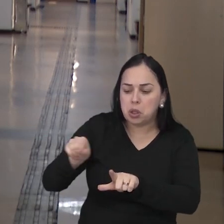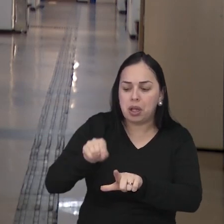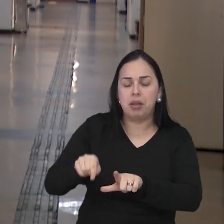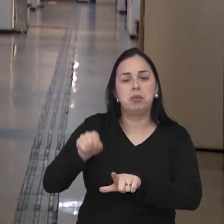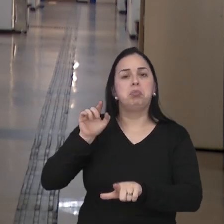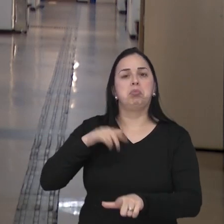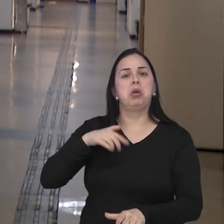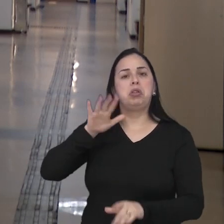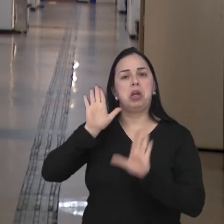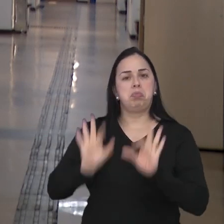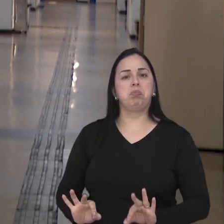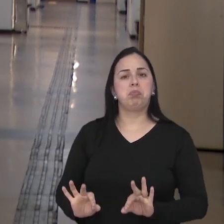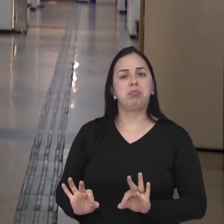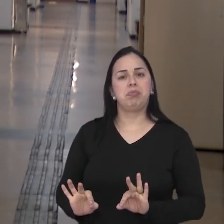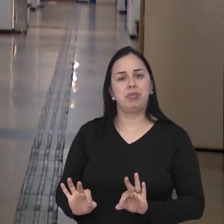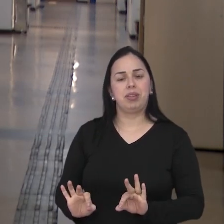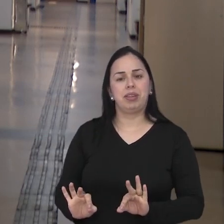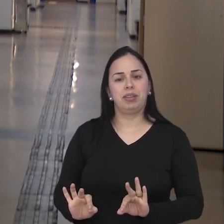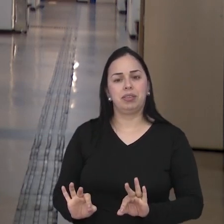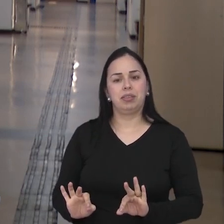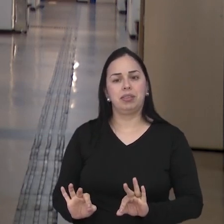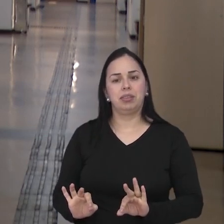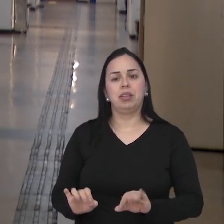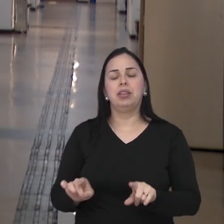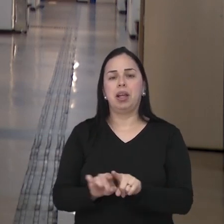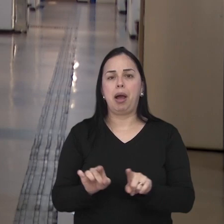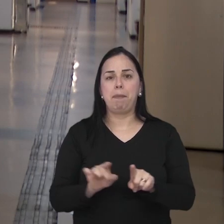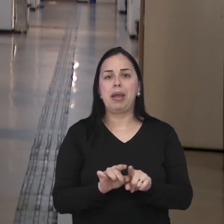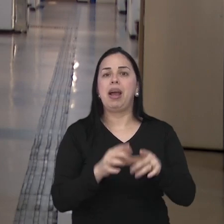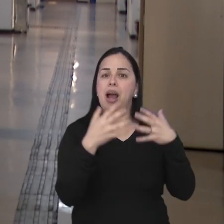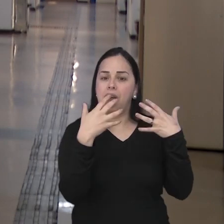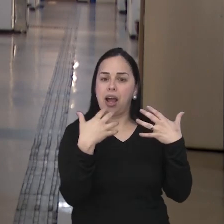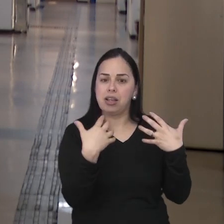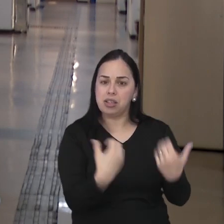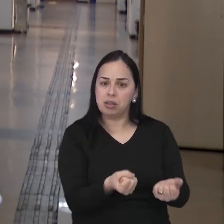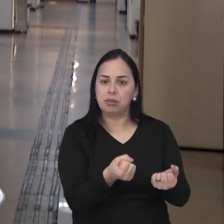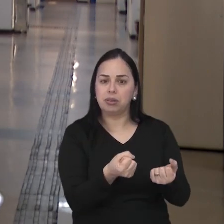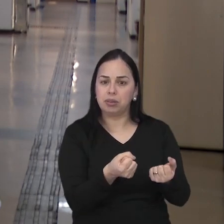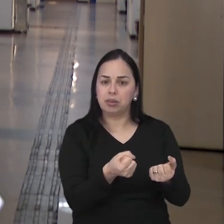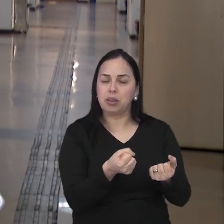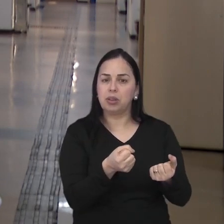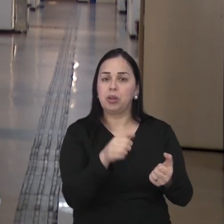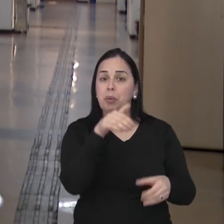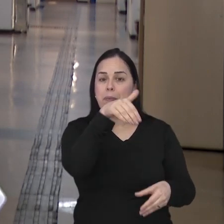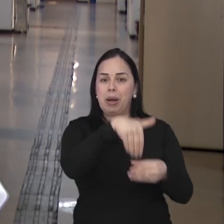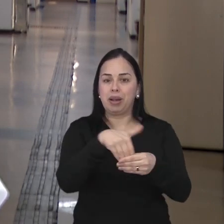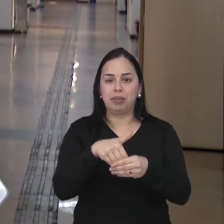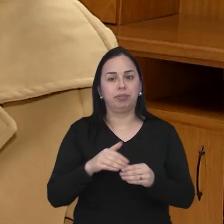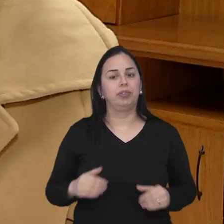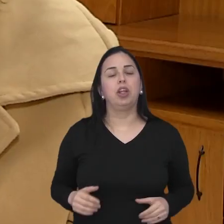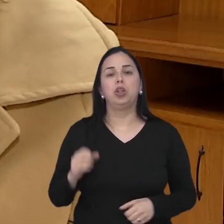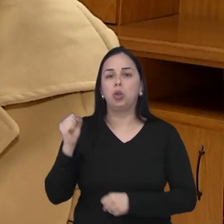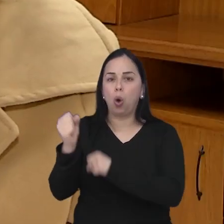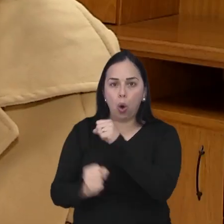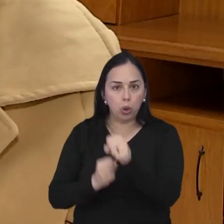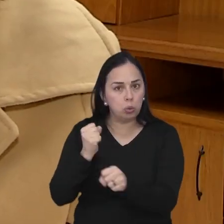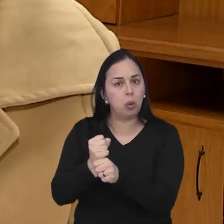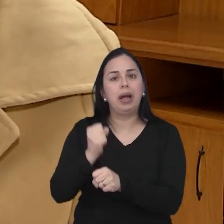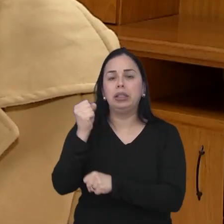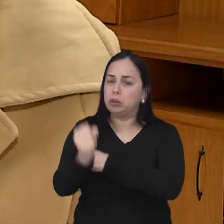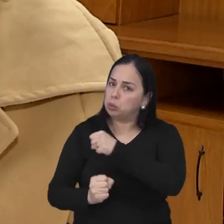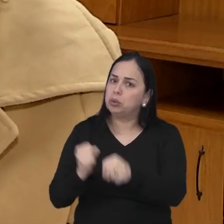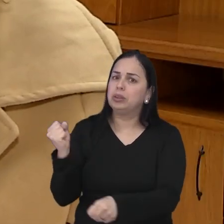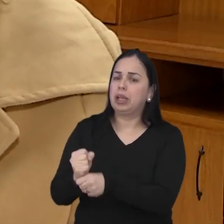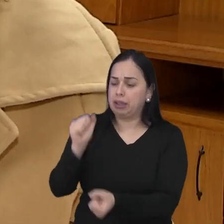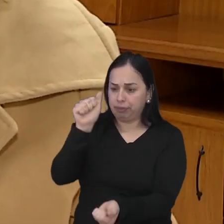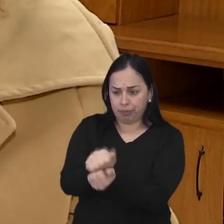eletrônica como meio de votação, né? Adotou em seu processo de eleição. Todo ano ela está